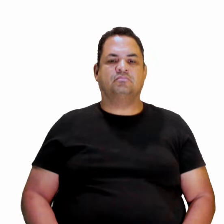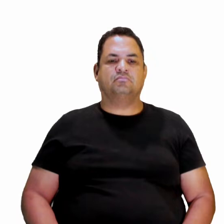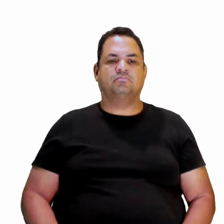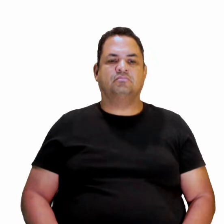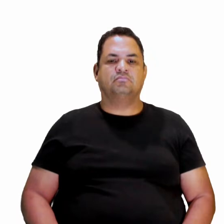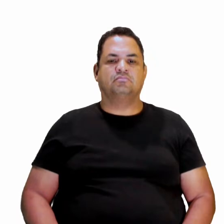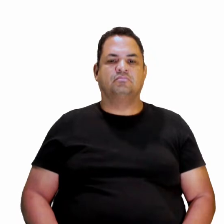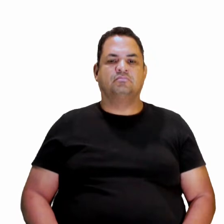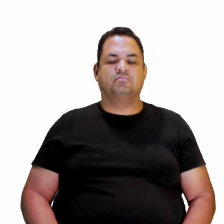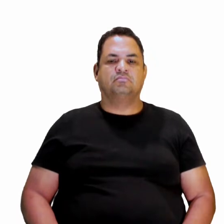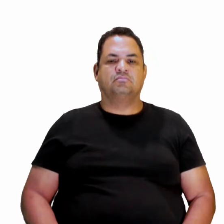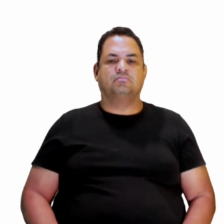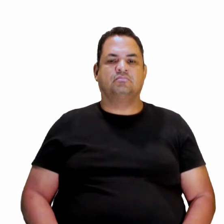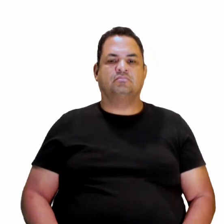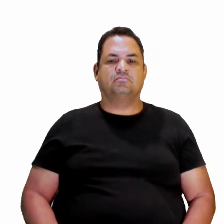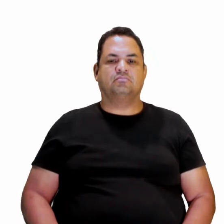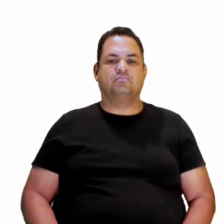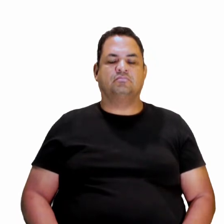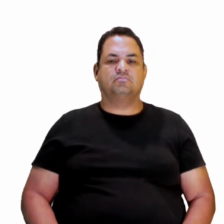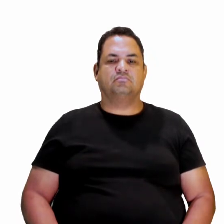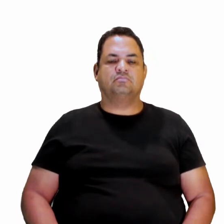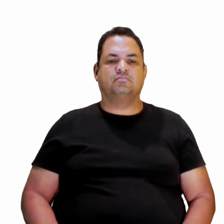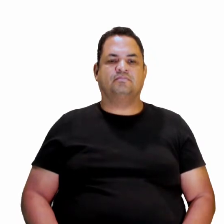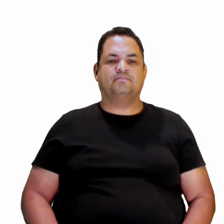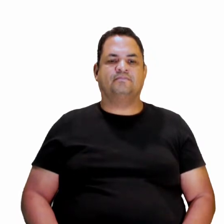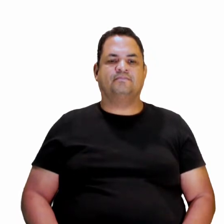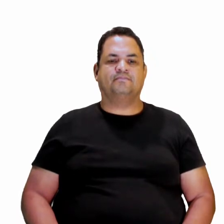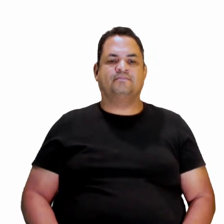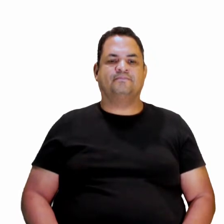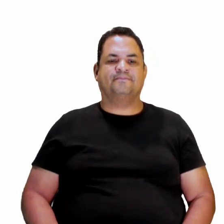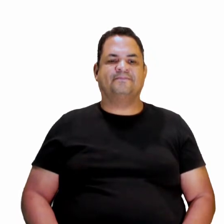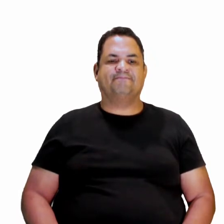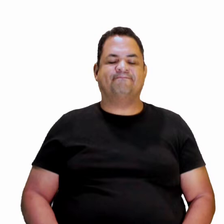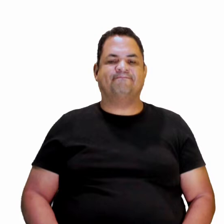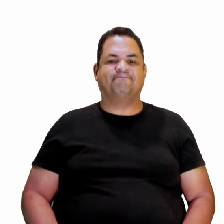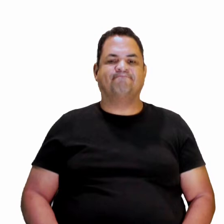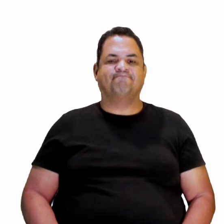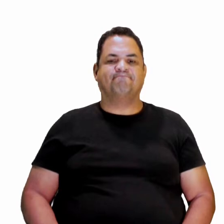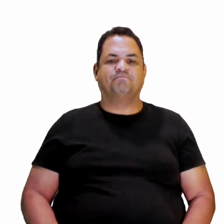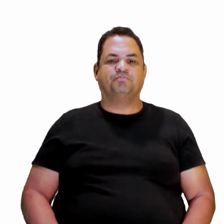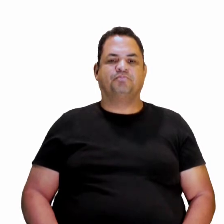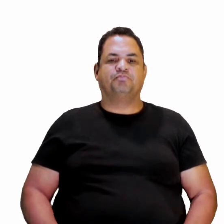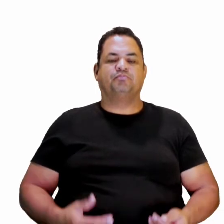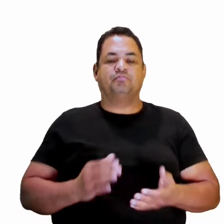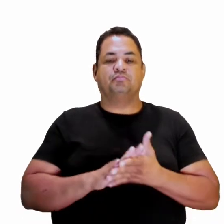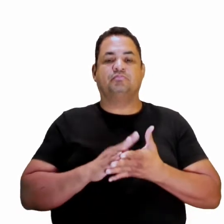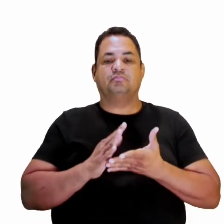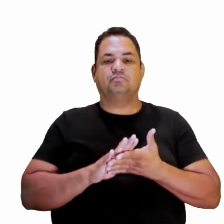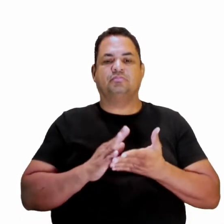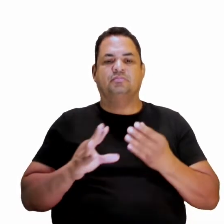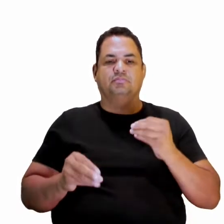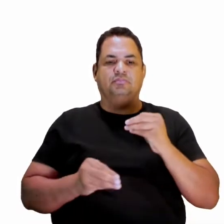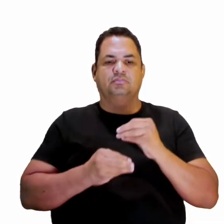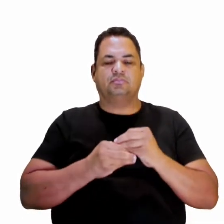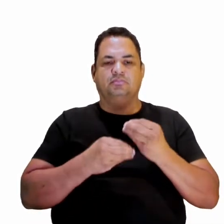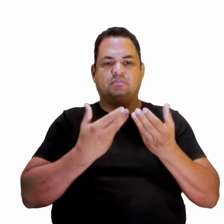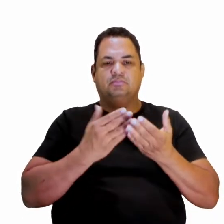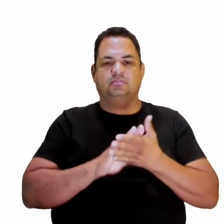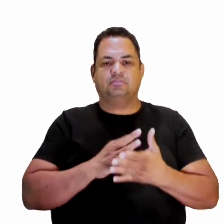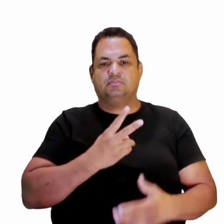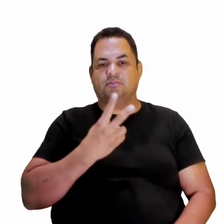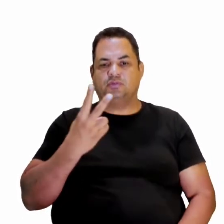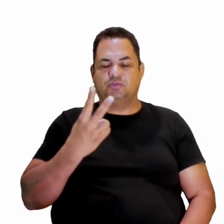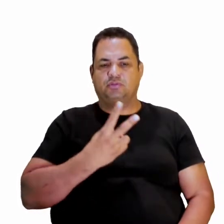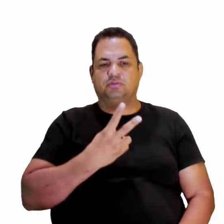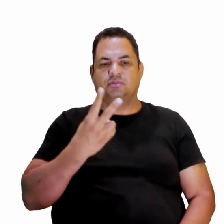Rise, vai ficar como? Become, fica becoming. Então, você tem que completar o change e o